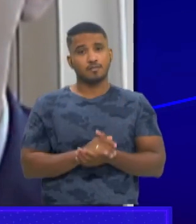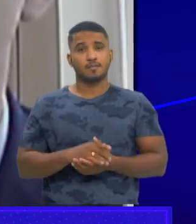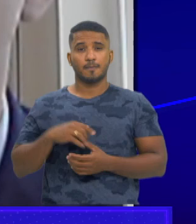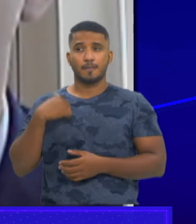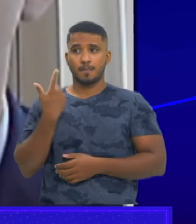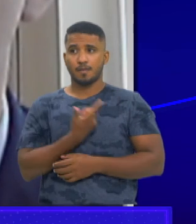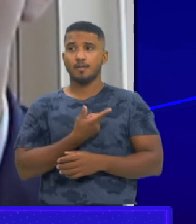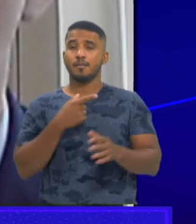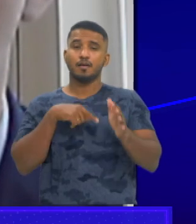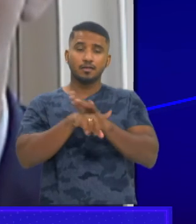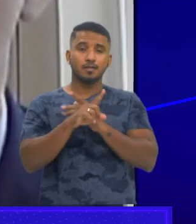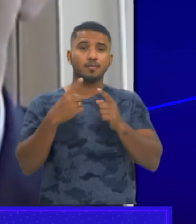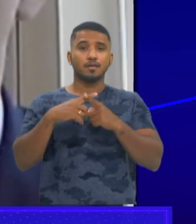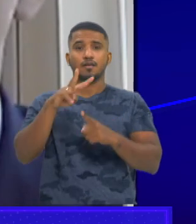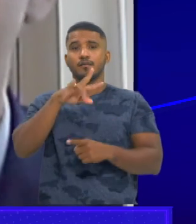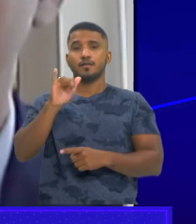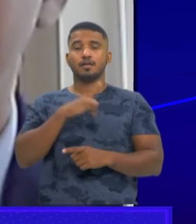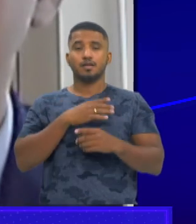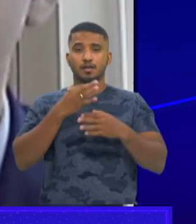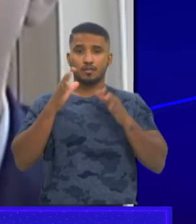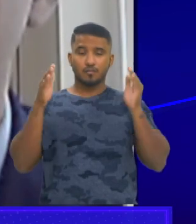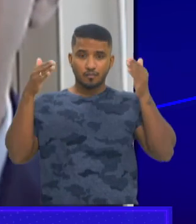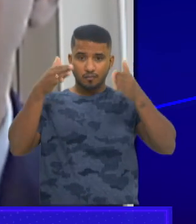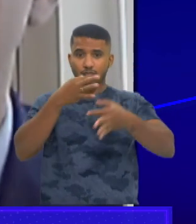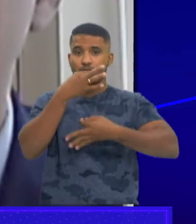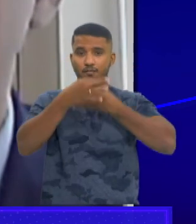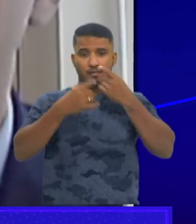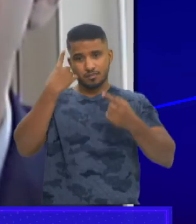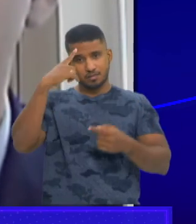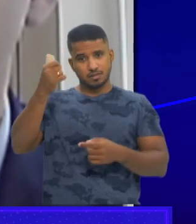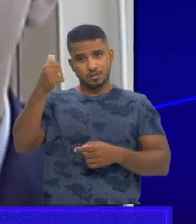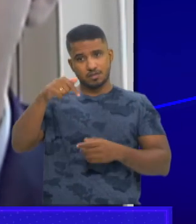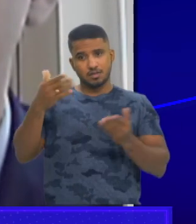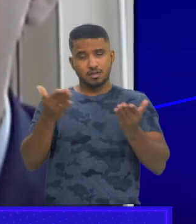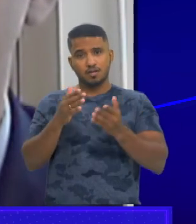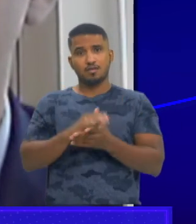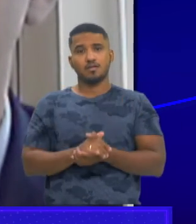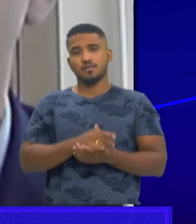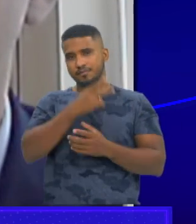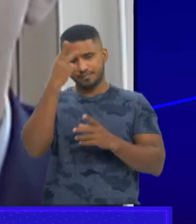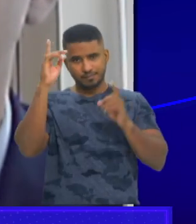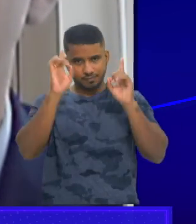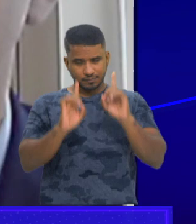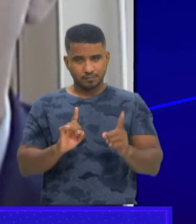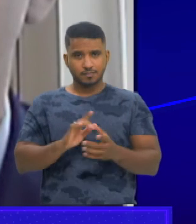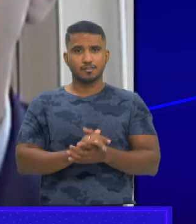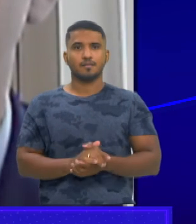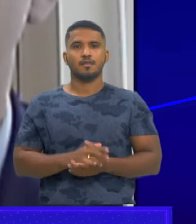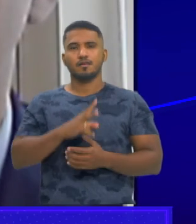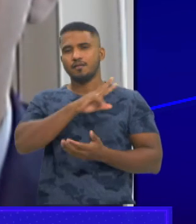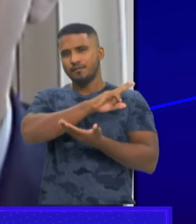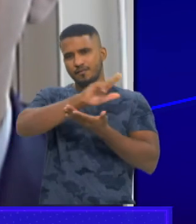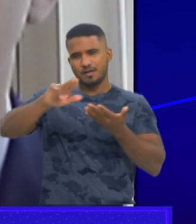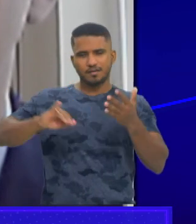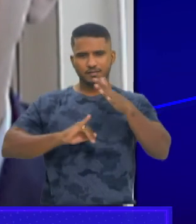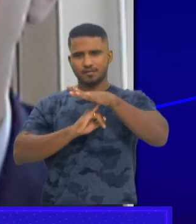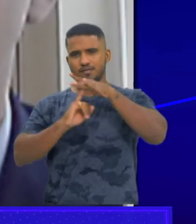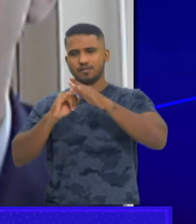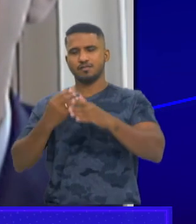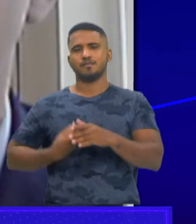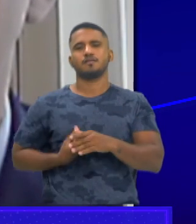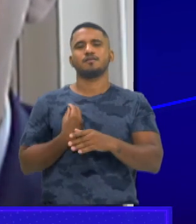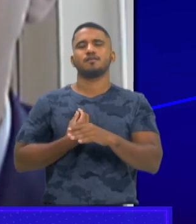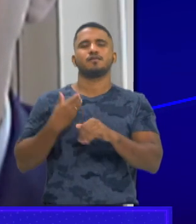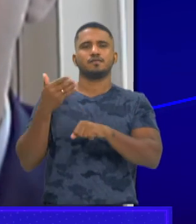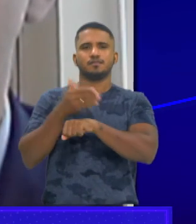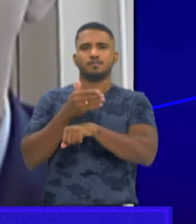pergunta porque vai acontecer um fórum dia 17 agora das pessoas com deficiência, que várias instituições vão estar participando,